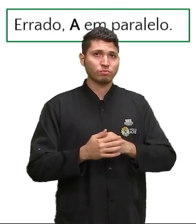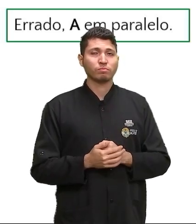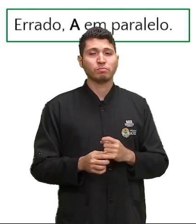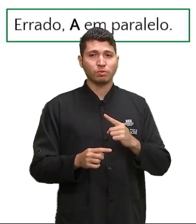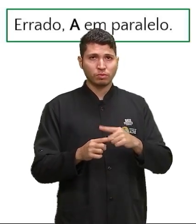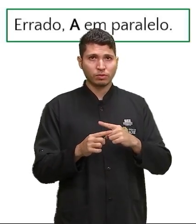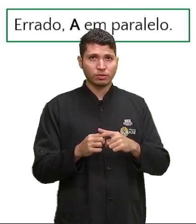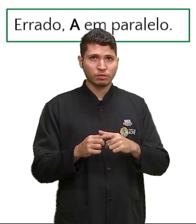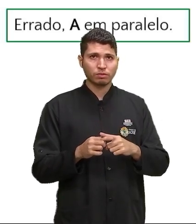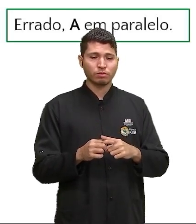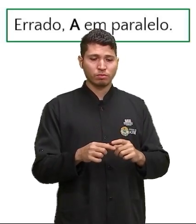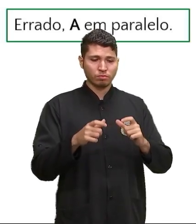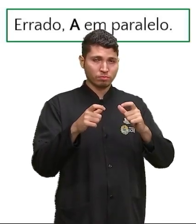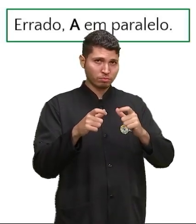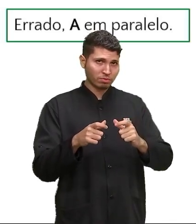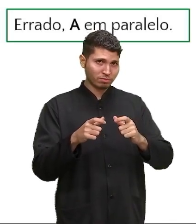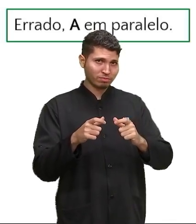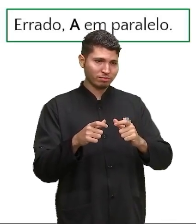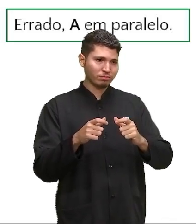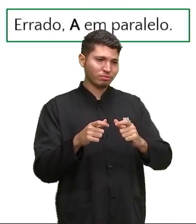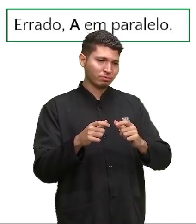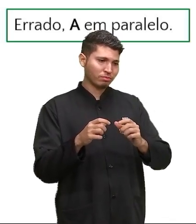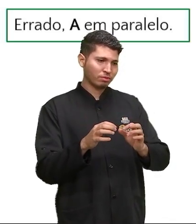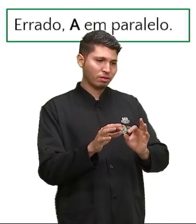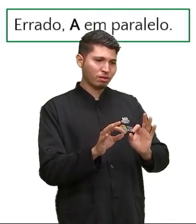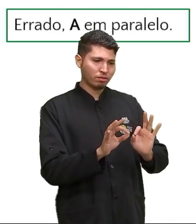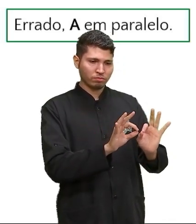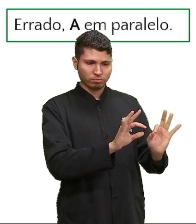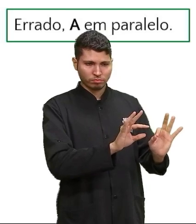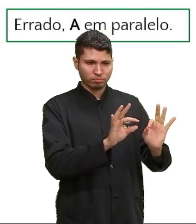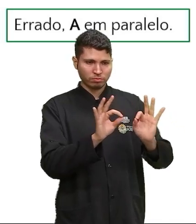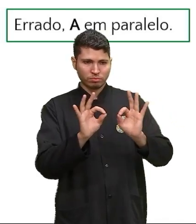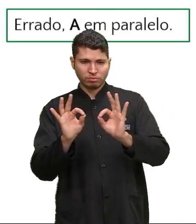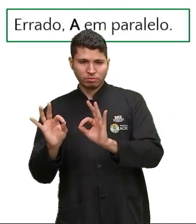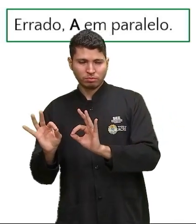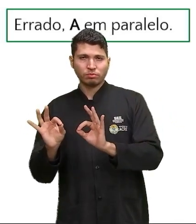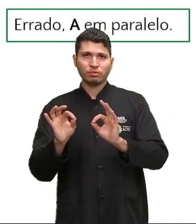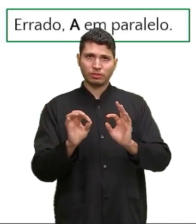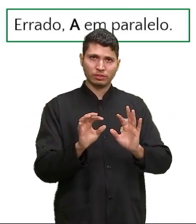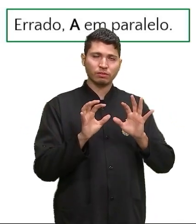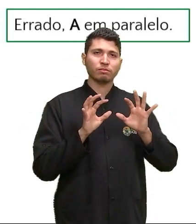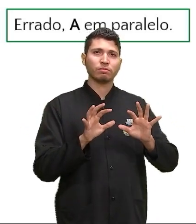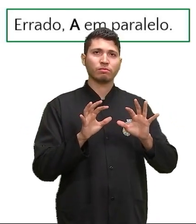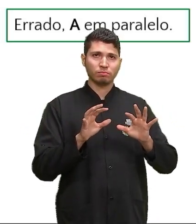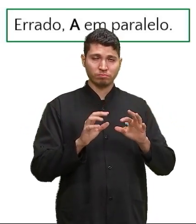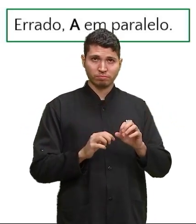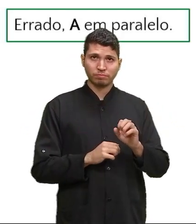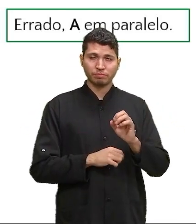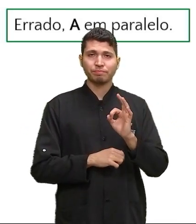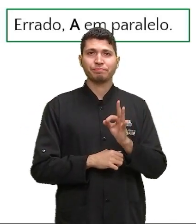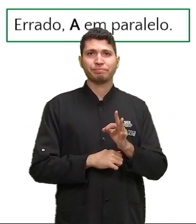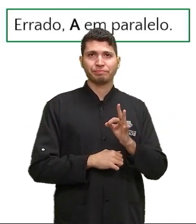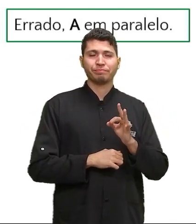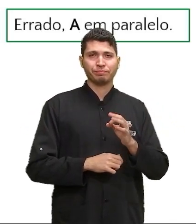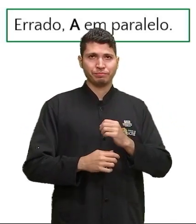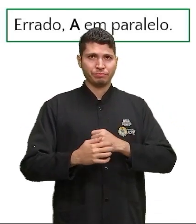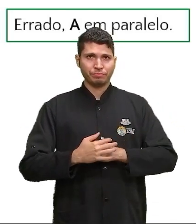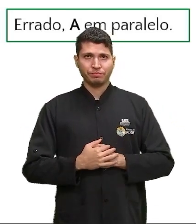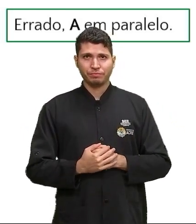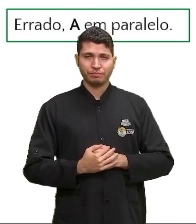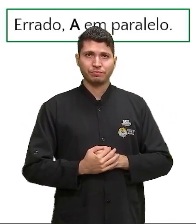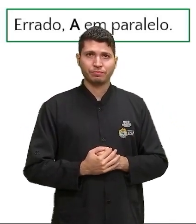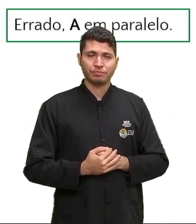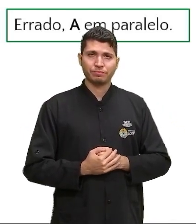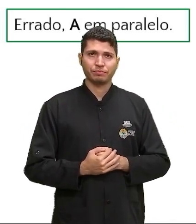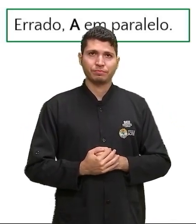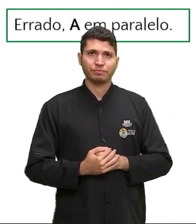posição correta desses aparelhos que a gente utiliza para poder calcular e medir, né? Como é que está o funcionamento da corrente e da tensão